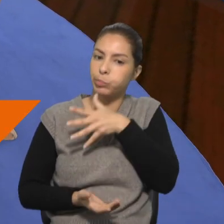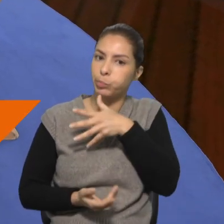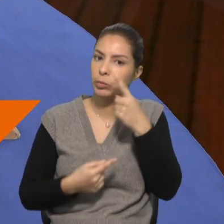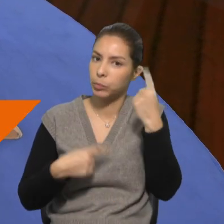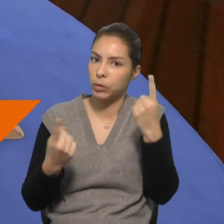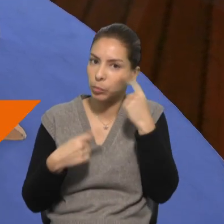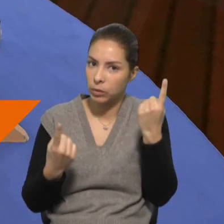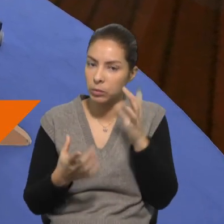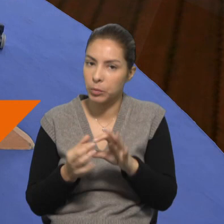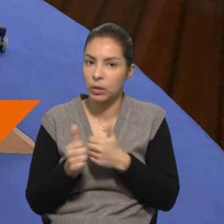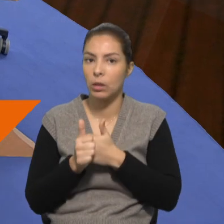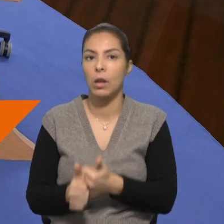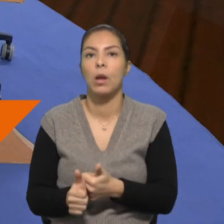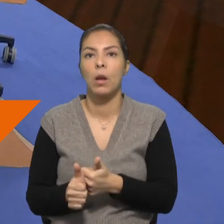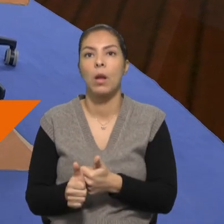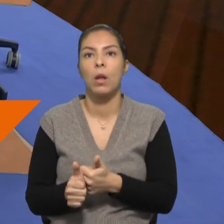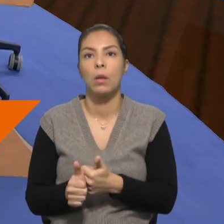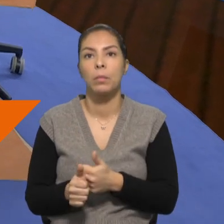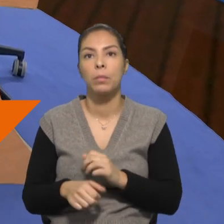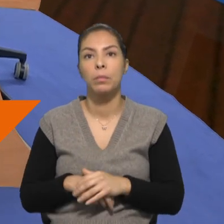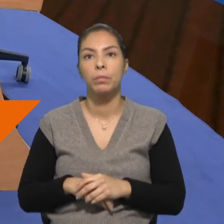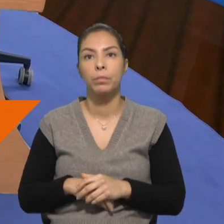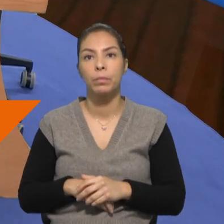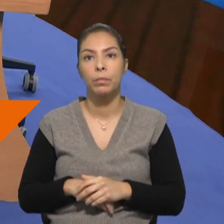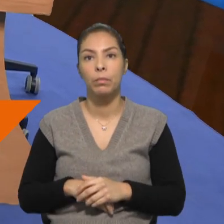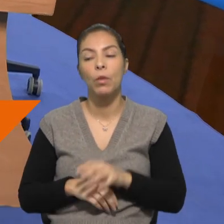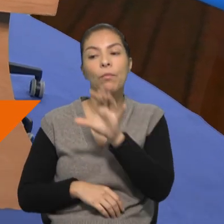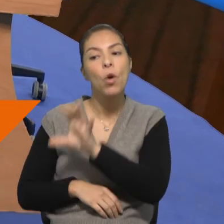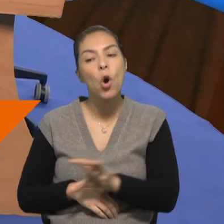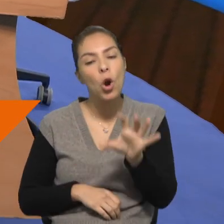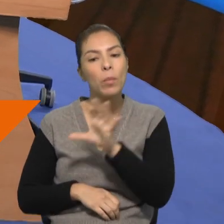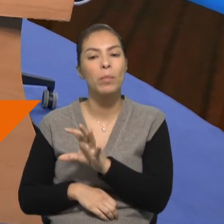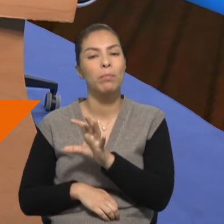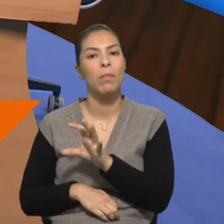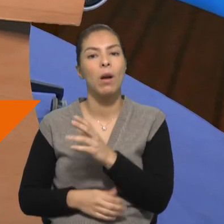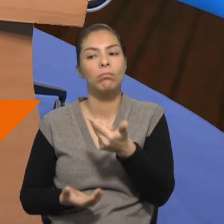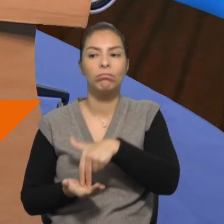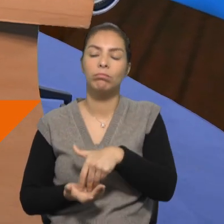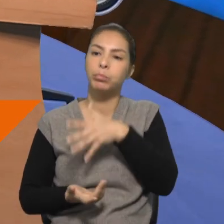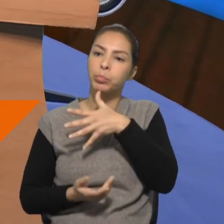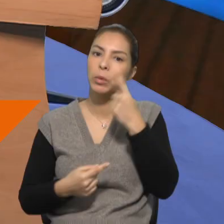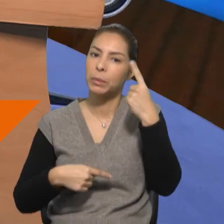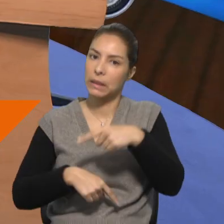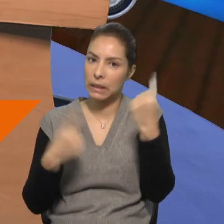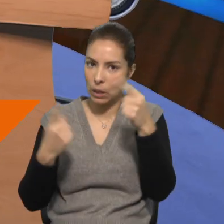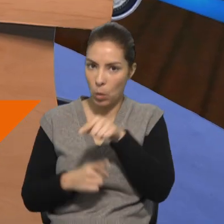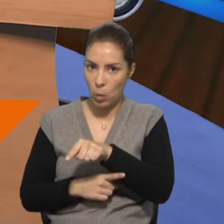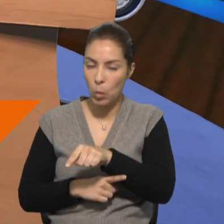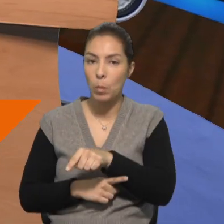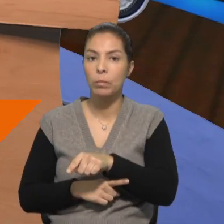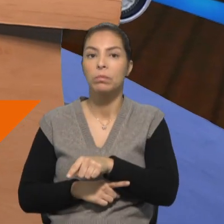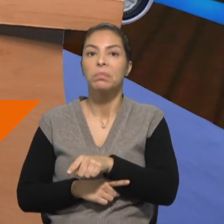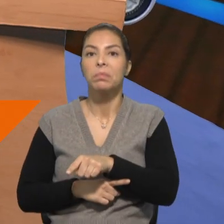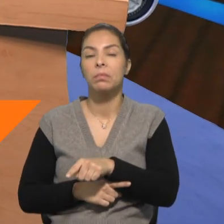Evangelho recorre, ou melhor dizendo, a que as narrativas do Evangelho dão uma forma de apresentação. Esta do batismo é exatamente